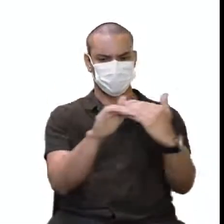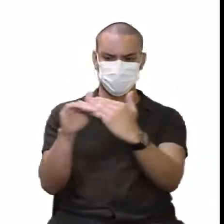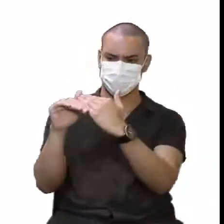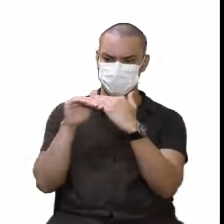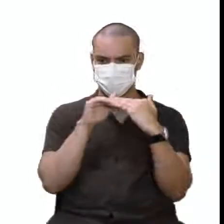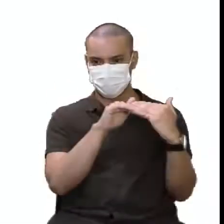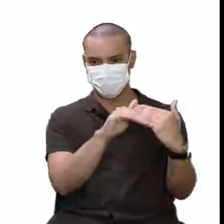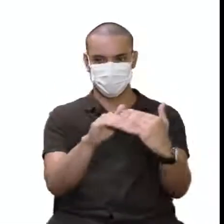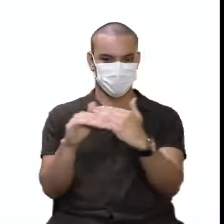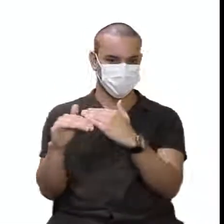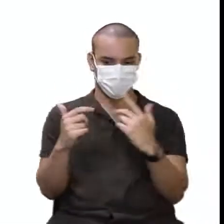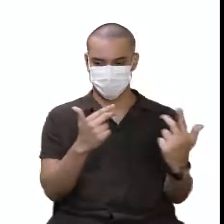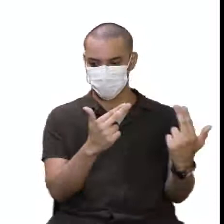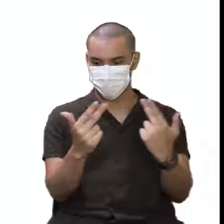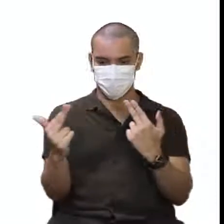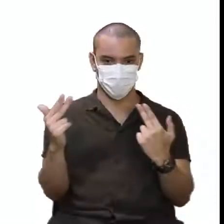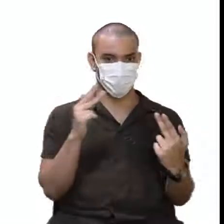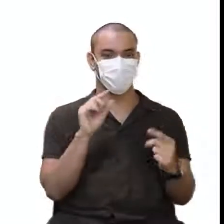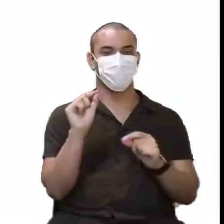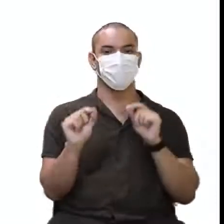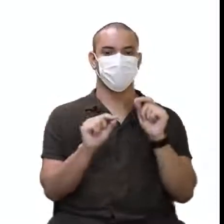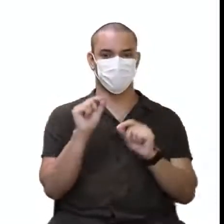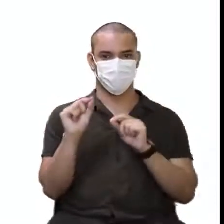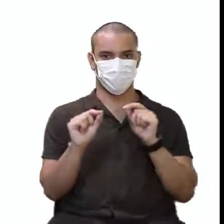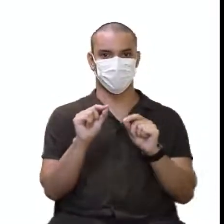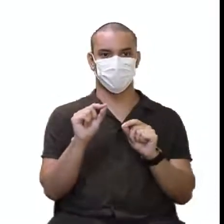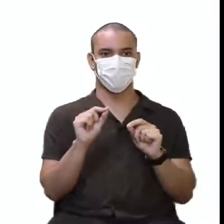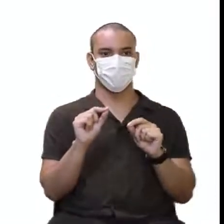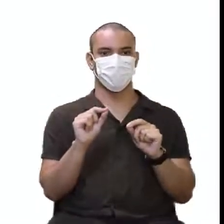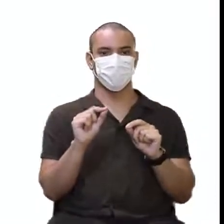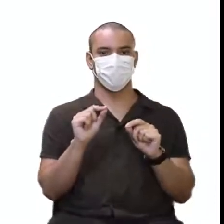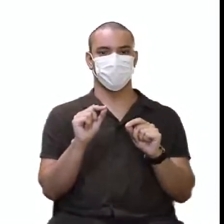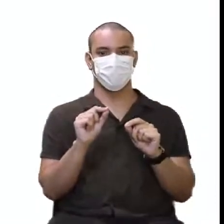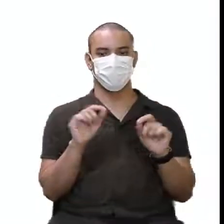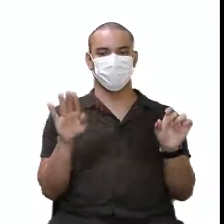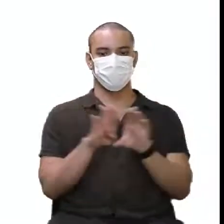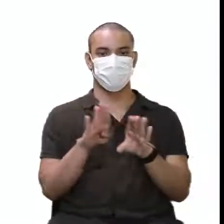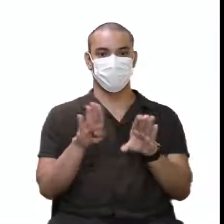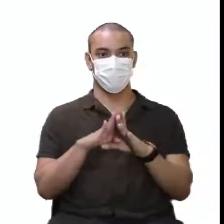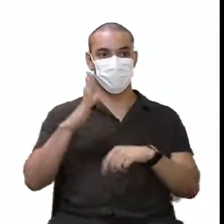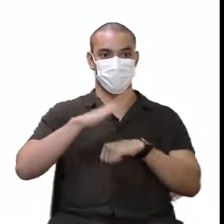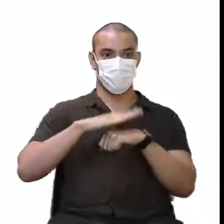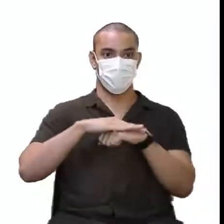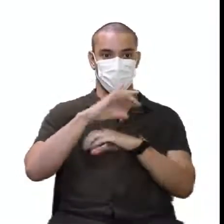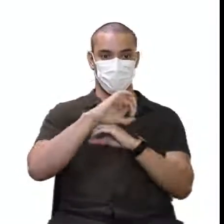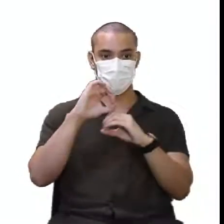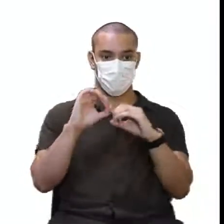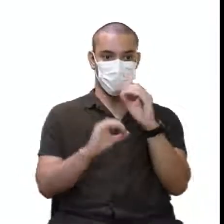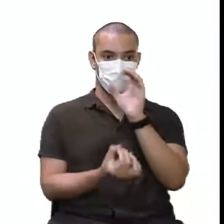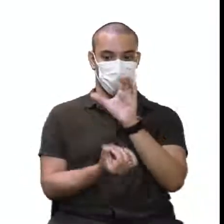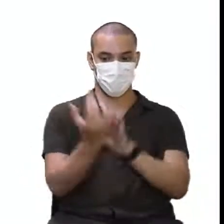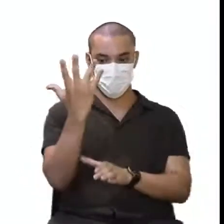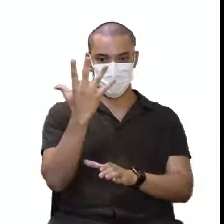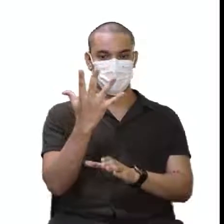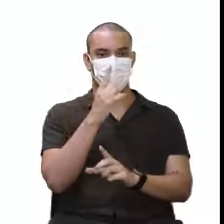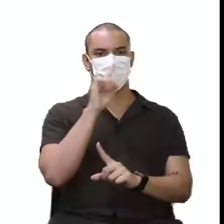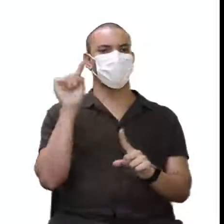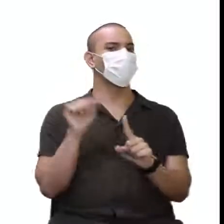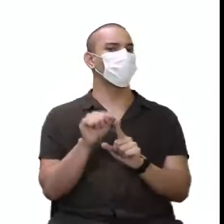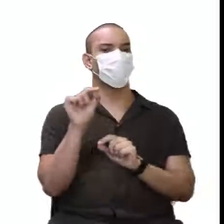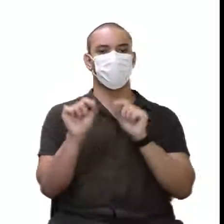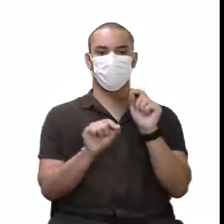padronizou, quase não sai, galera, tá? A autofecundação, certo? Para quê,